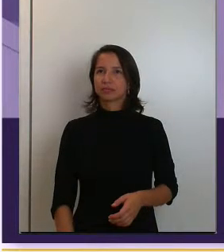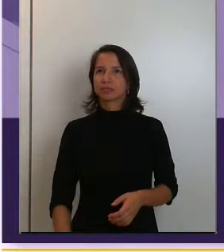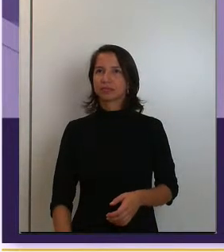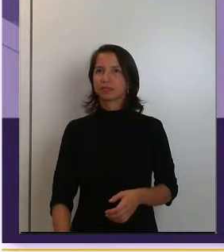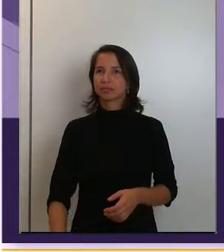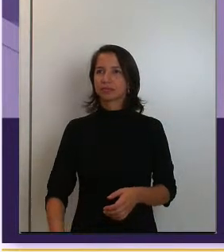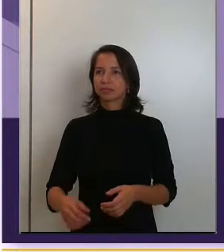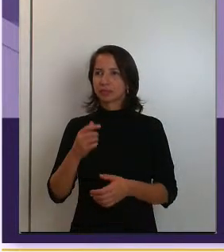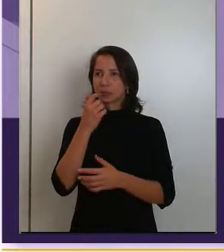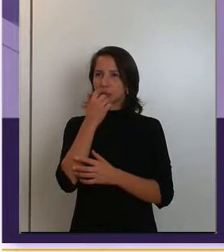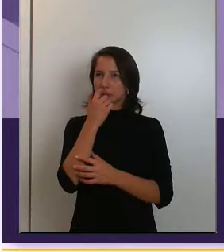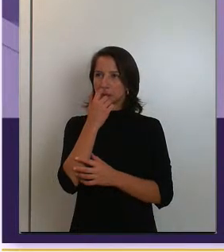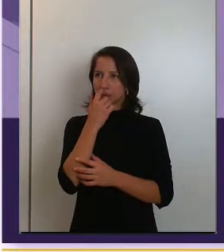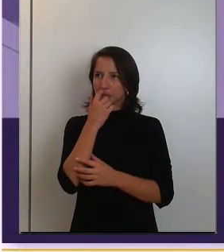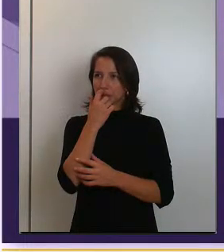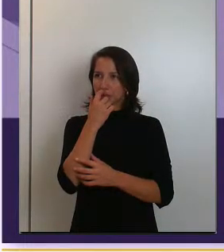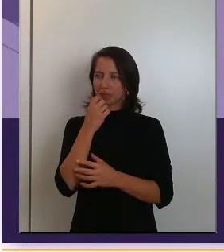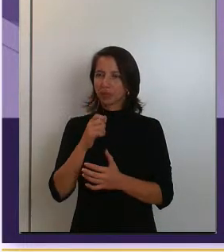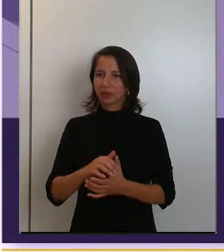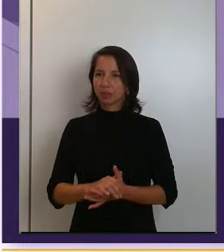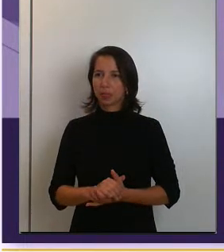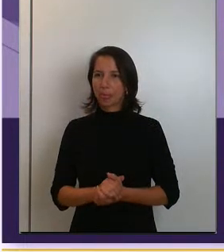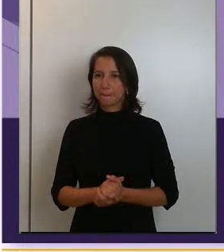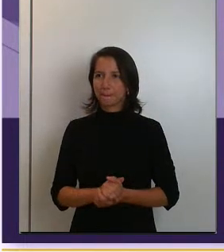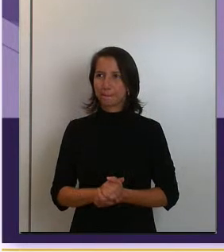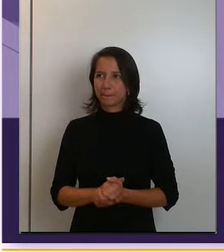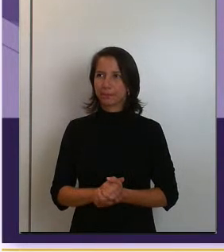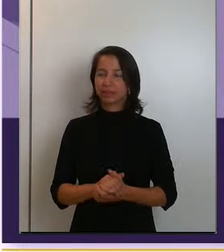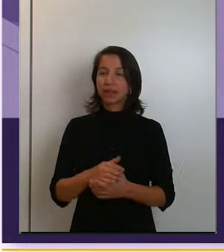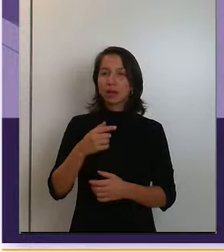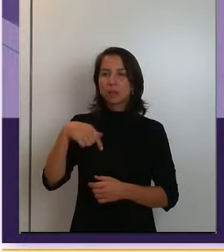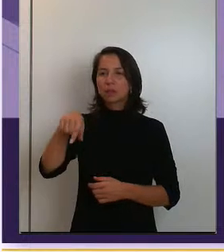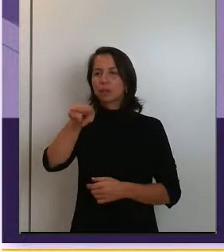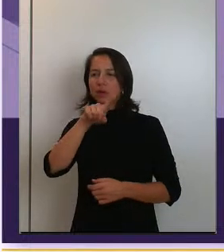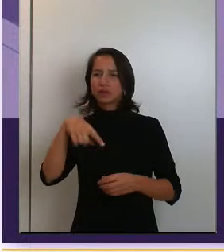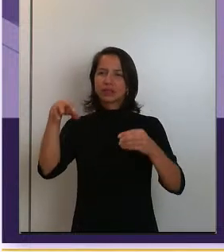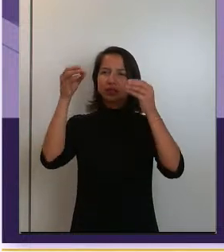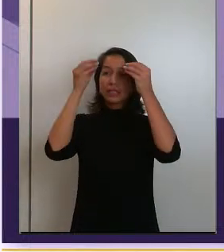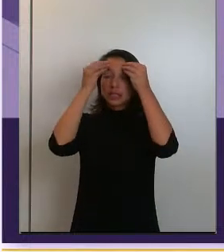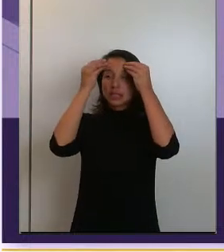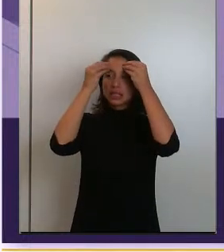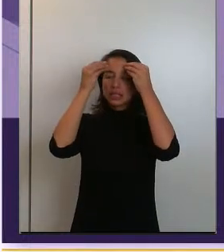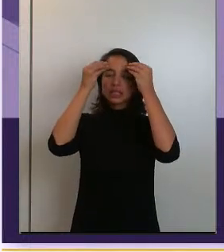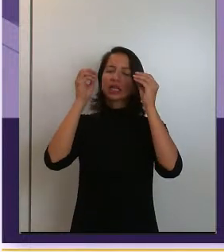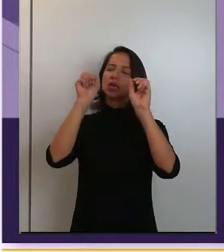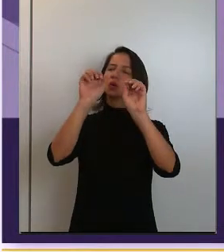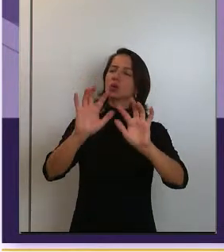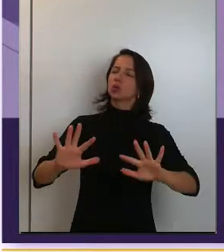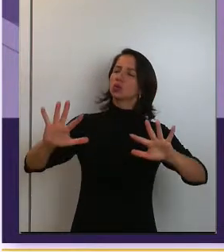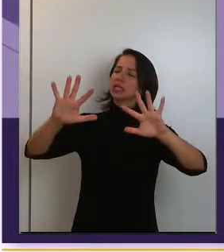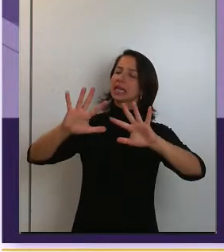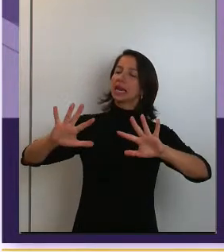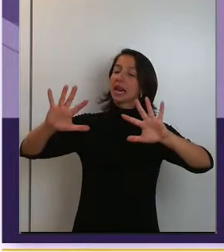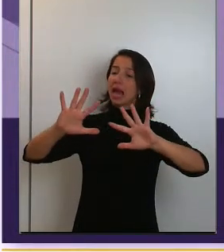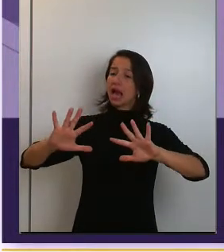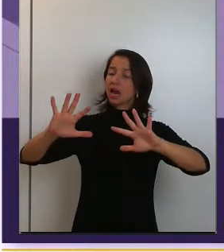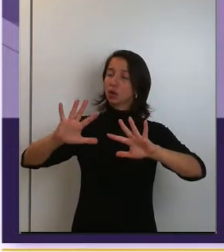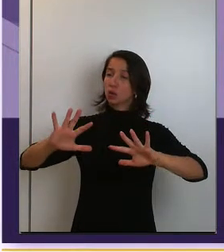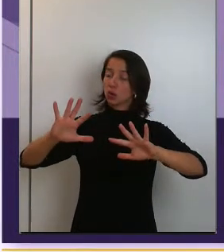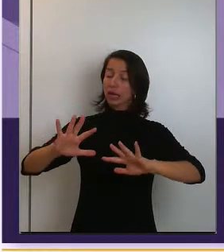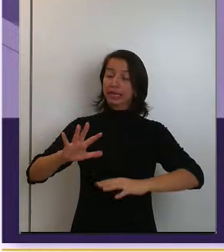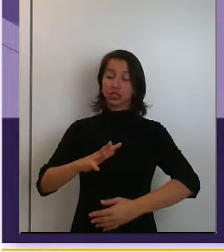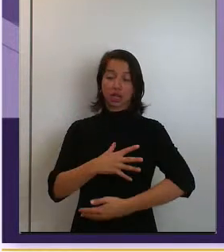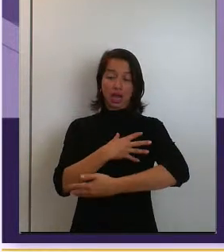vocês para vocês terem uma noção de como que está o cenário de amamentação, né, de aleitamento materno em